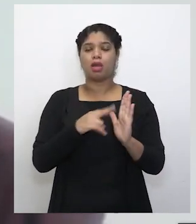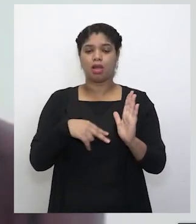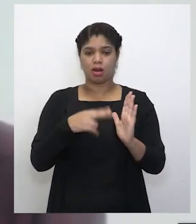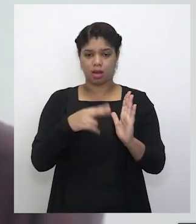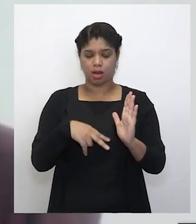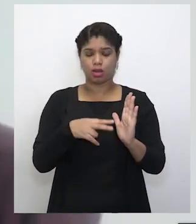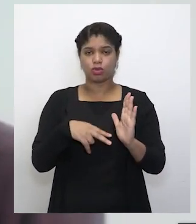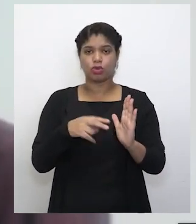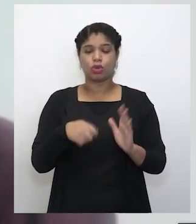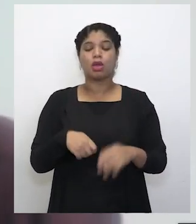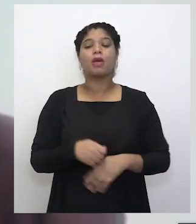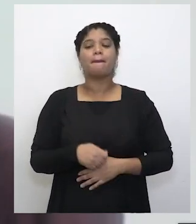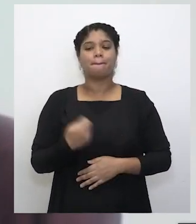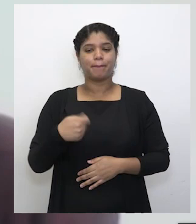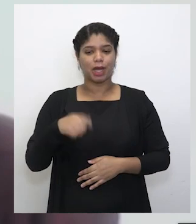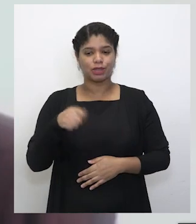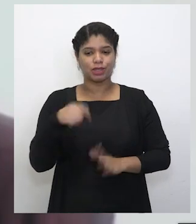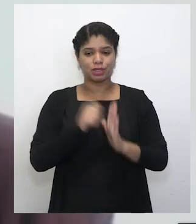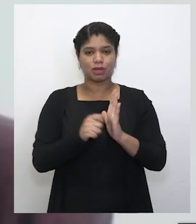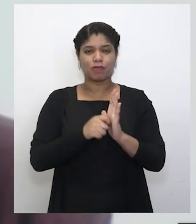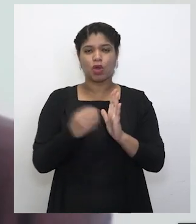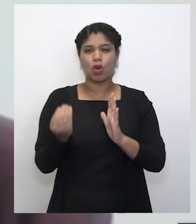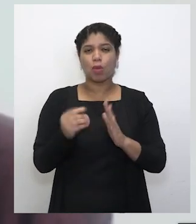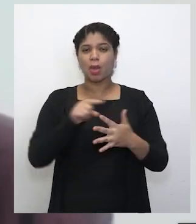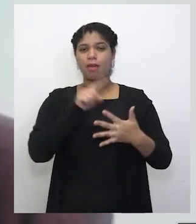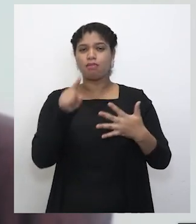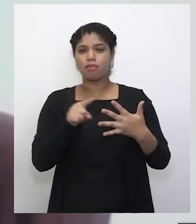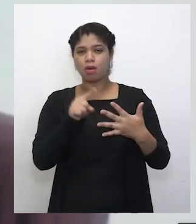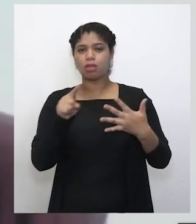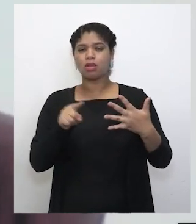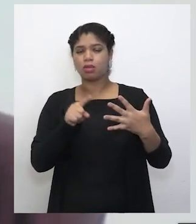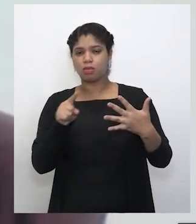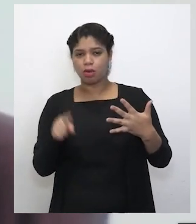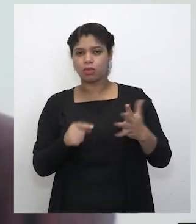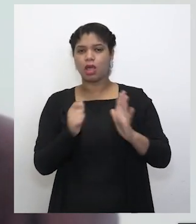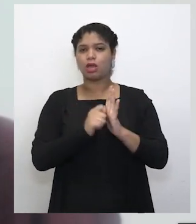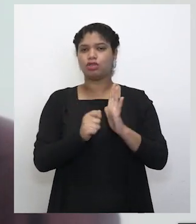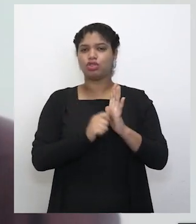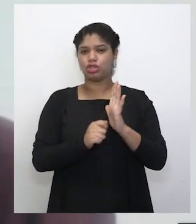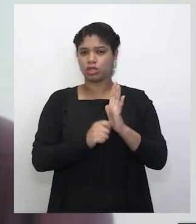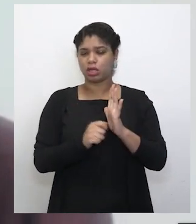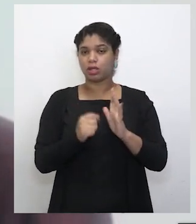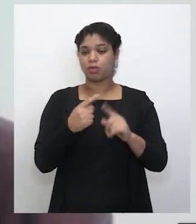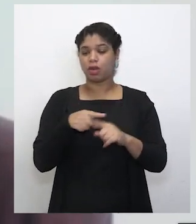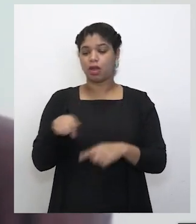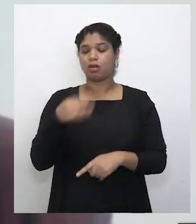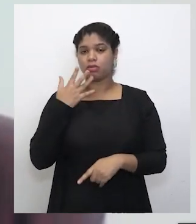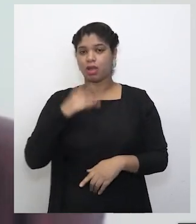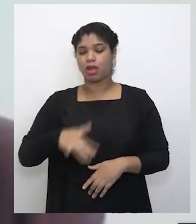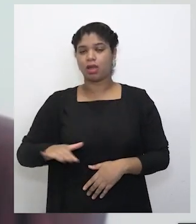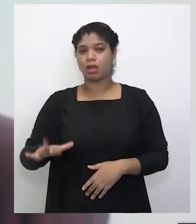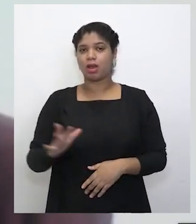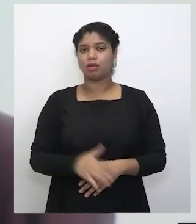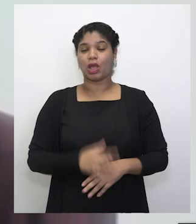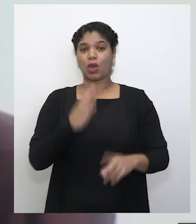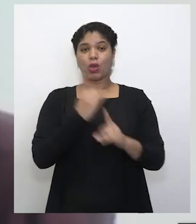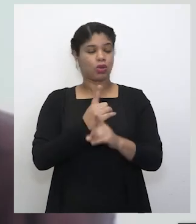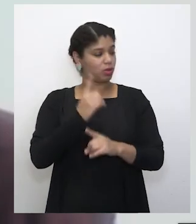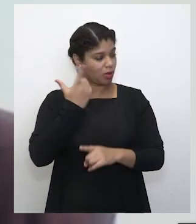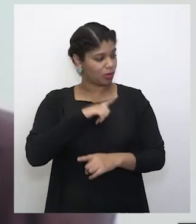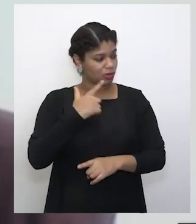escrever a partir das suas hipóteses de escrita, né? O seu processo de descoberta se